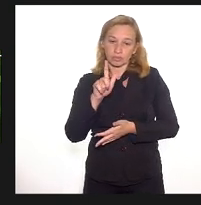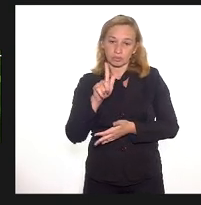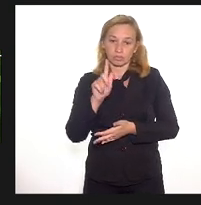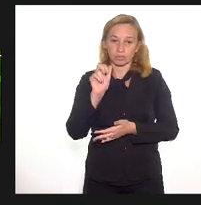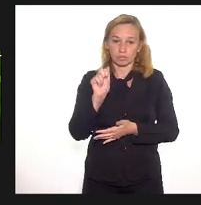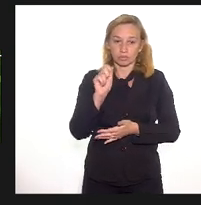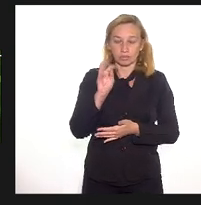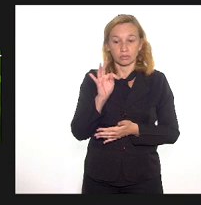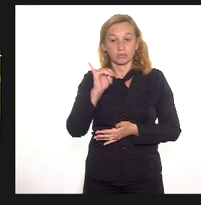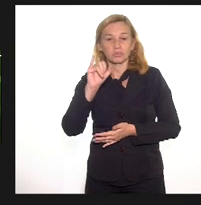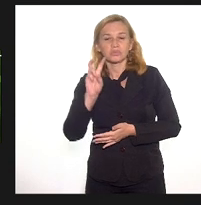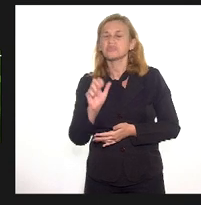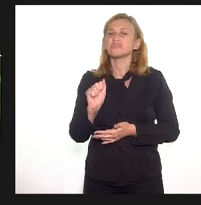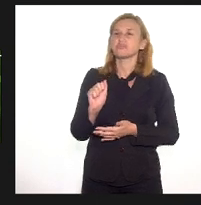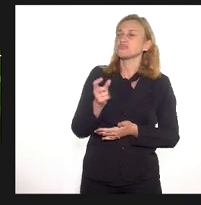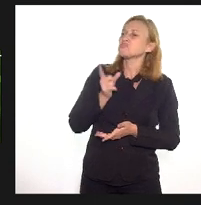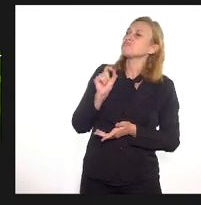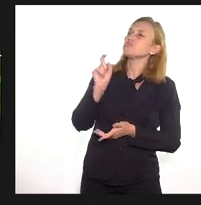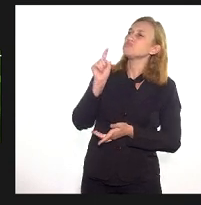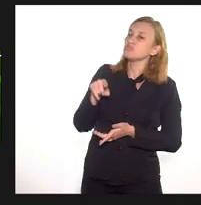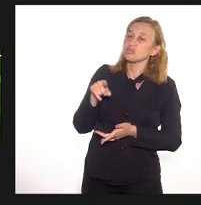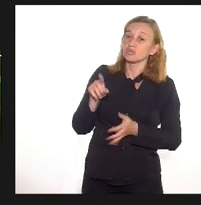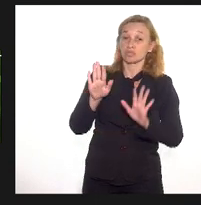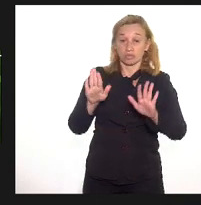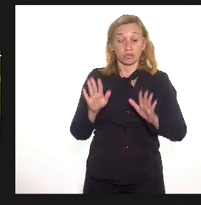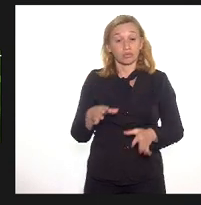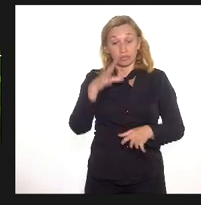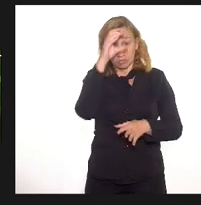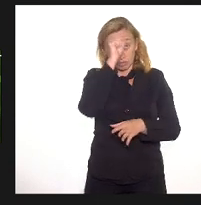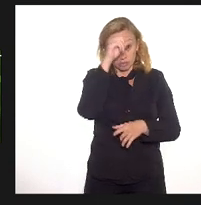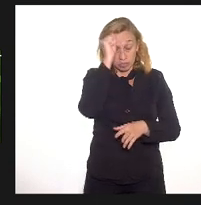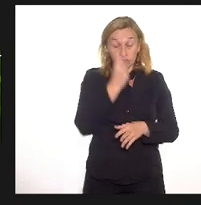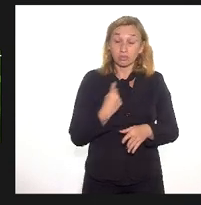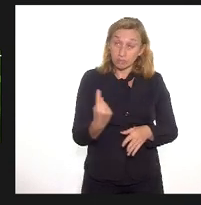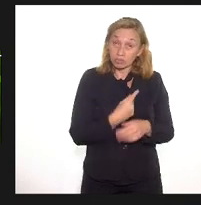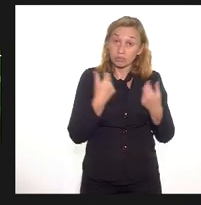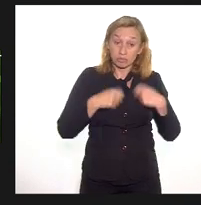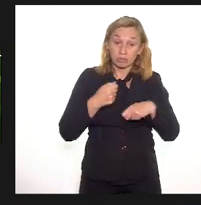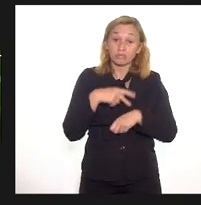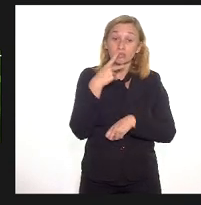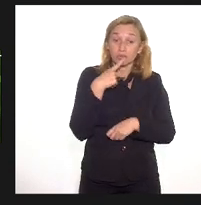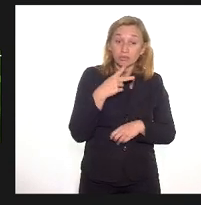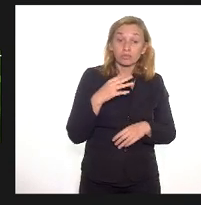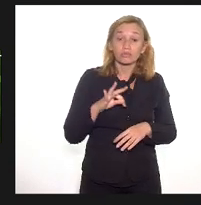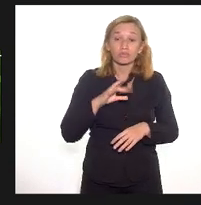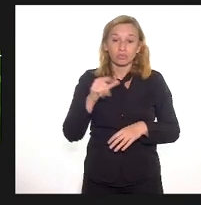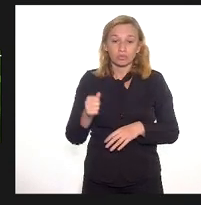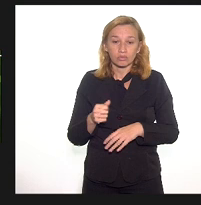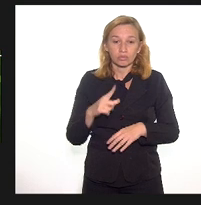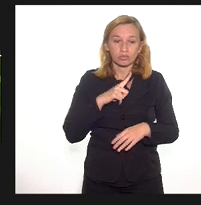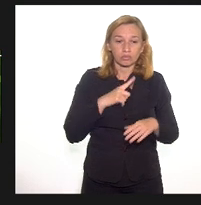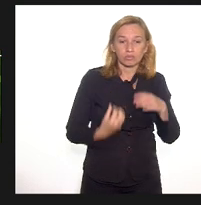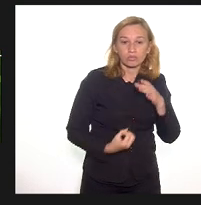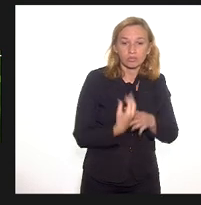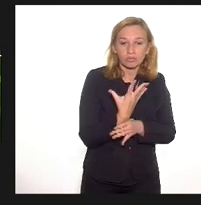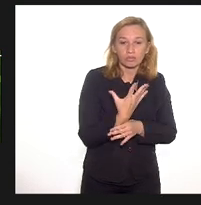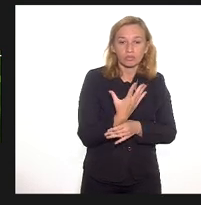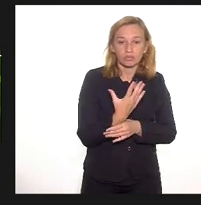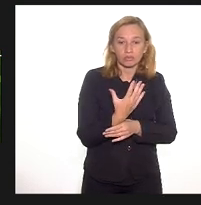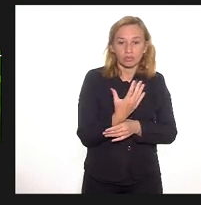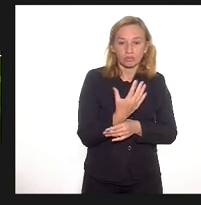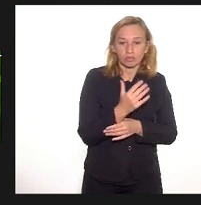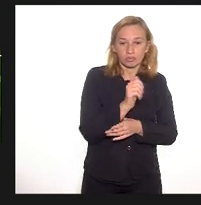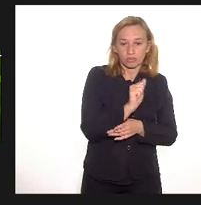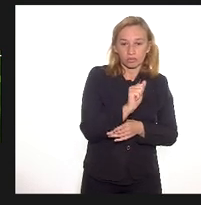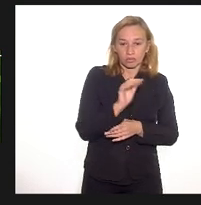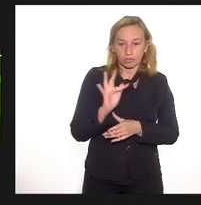uma dificuldade, foi uma curva de aprendizado que a gente precisa destacar, sobretudo quando houve a criação da AF15, a gente começa